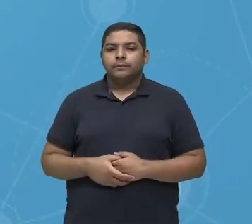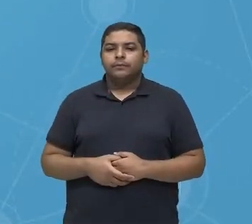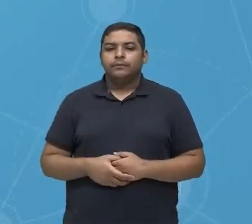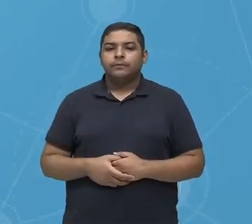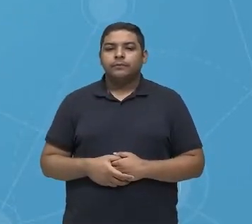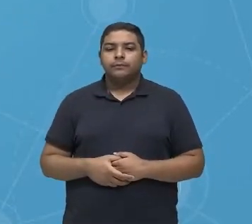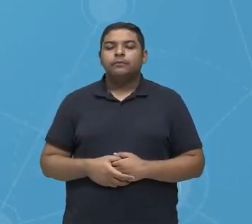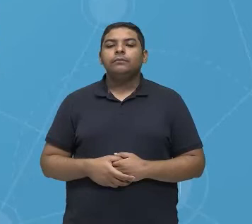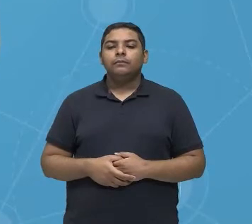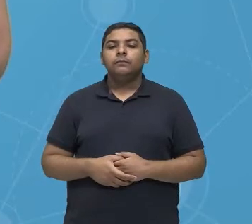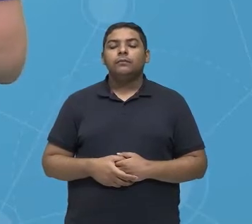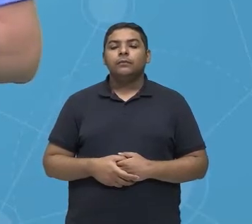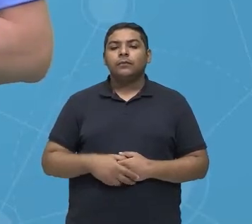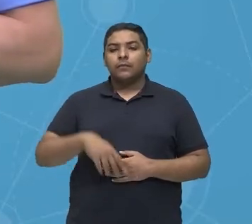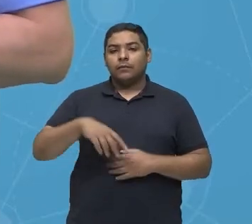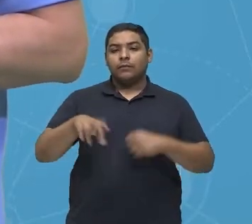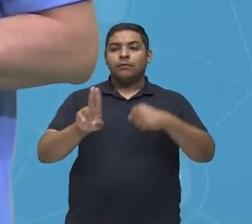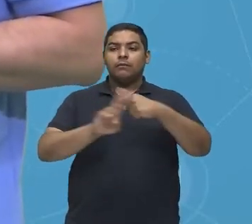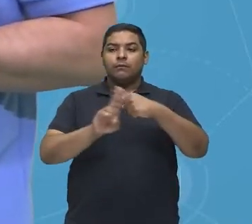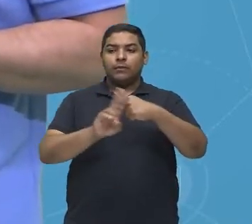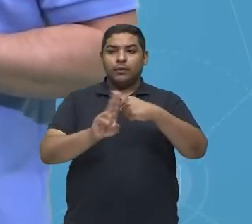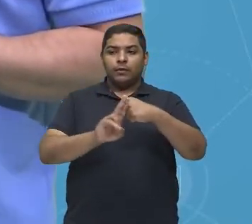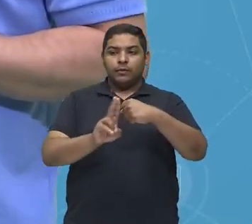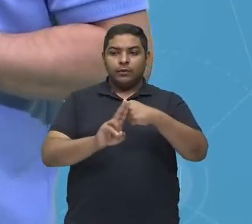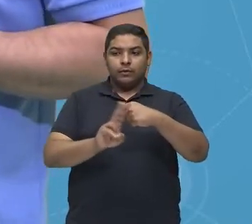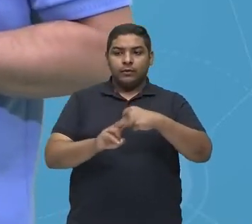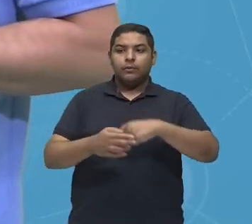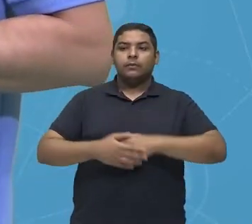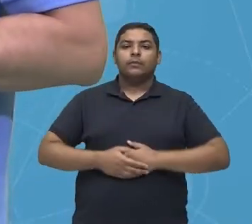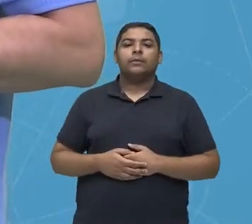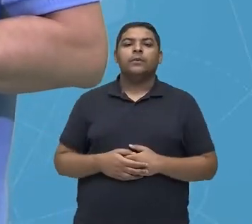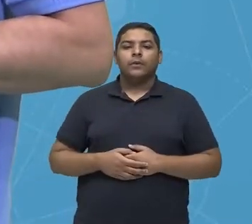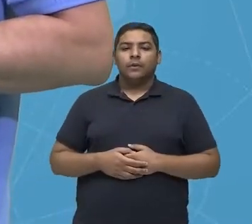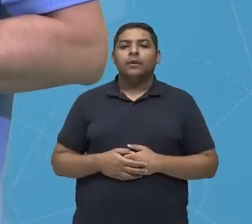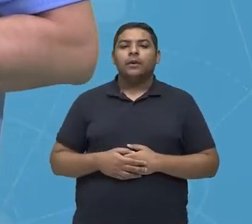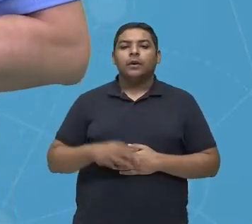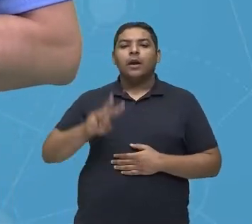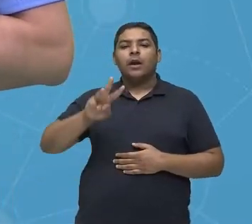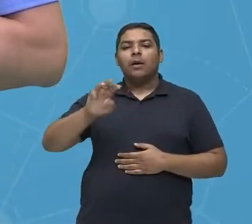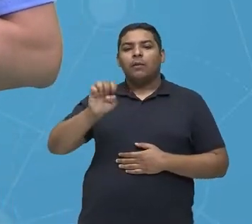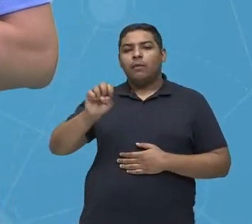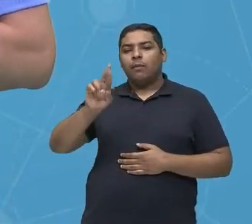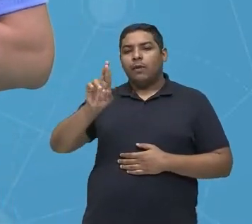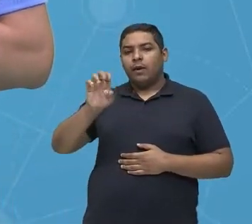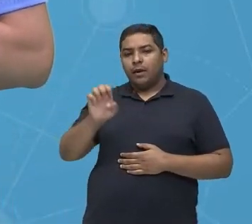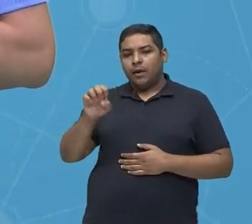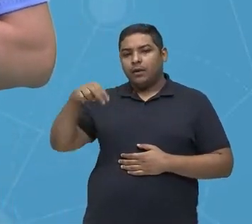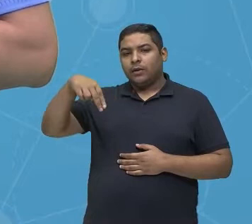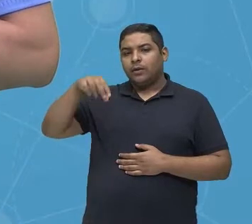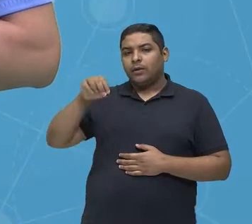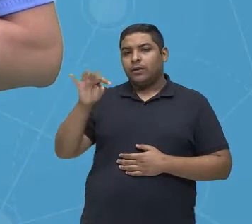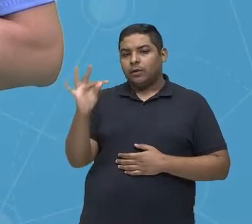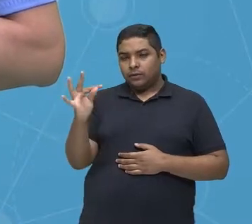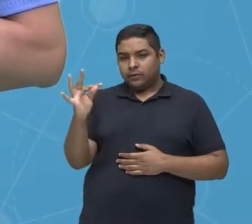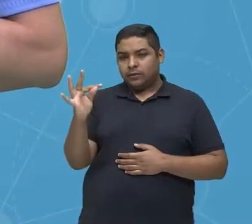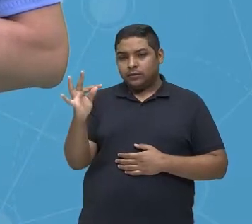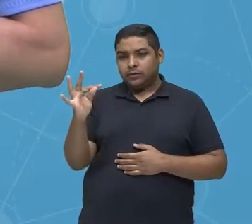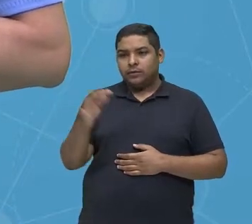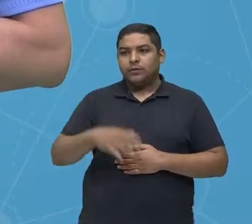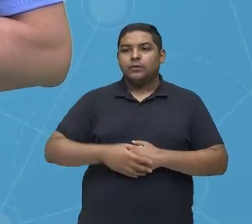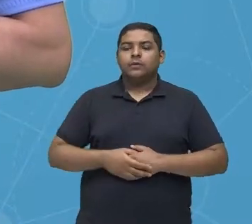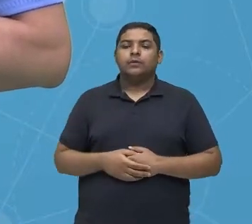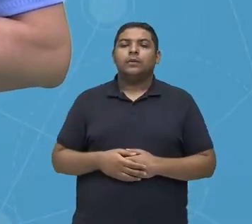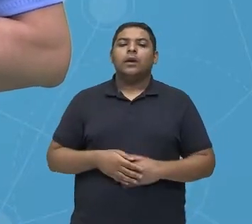ambos estão no plural. Se eles estão no plural, então, vai caracterizar a presença do were. Olha só,